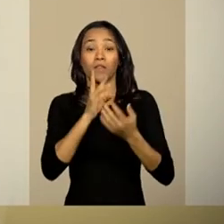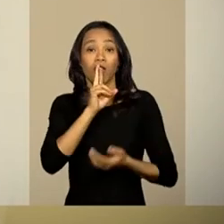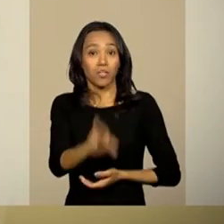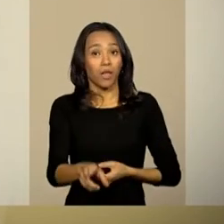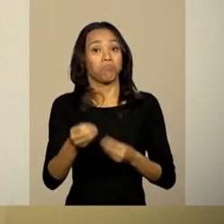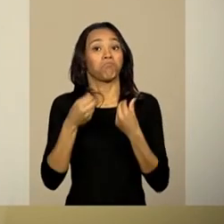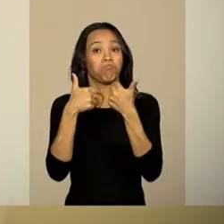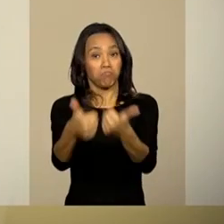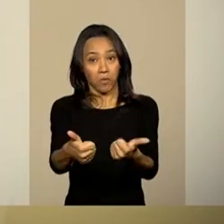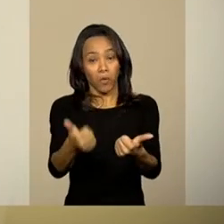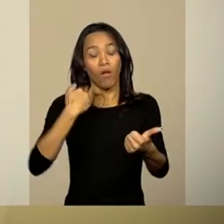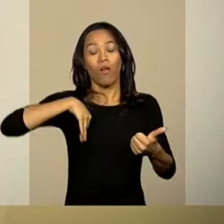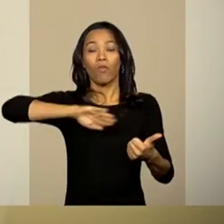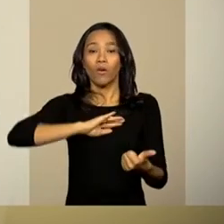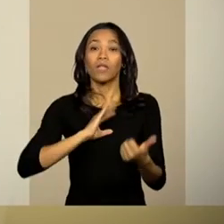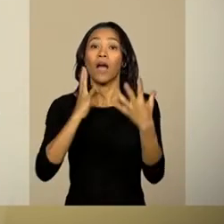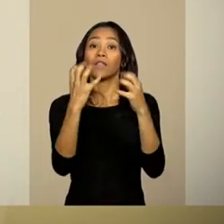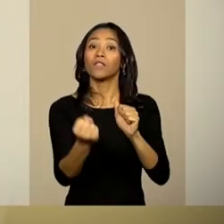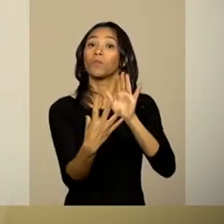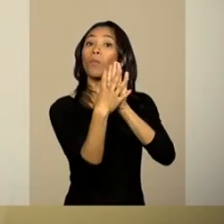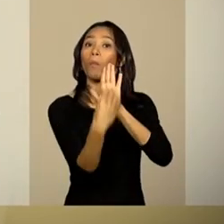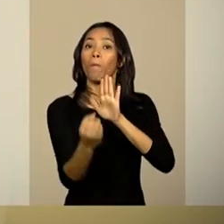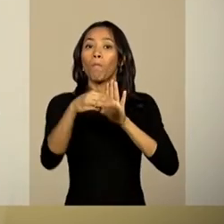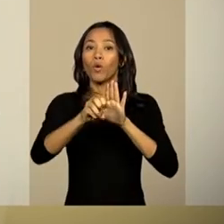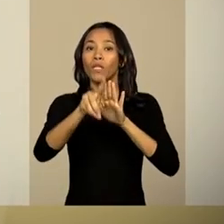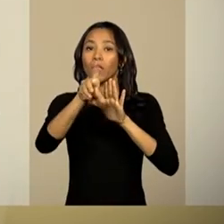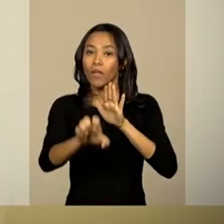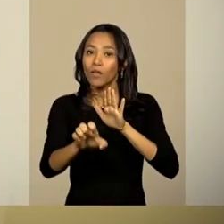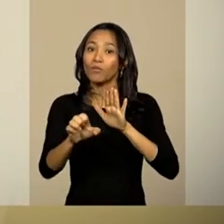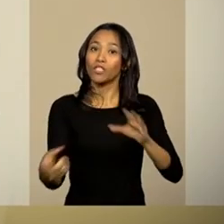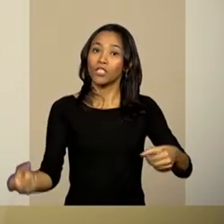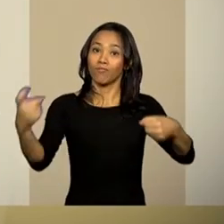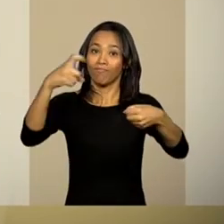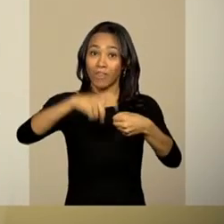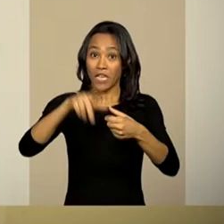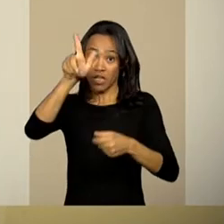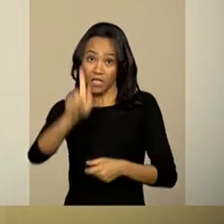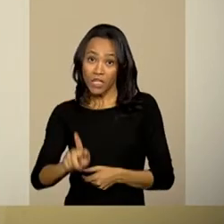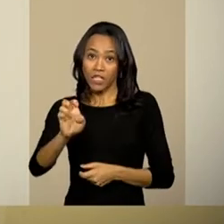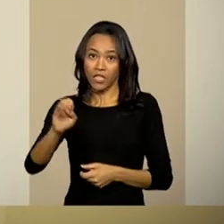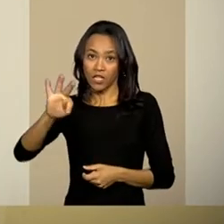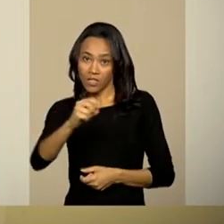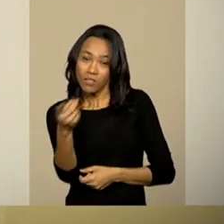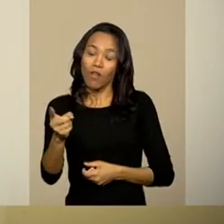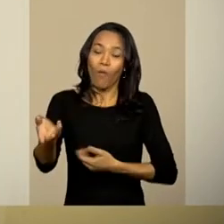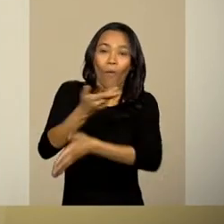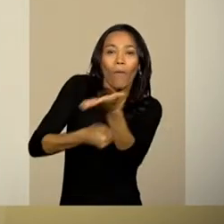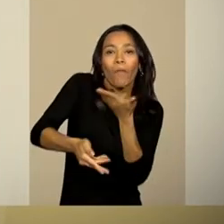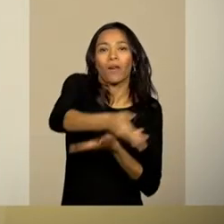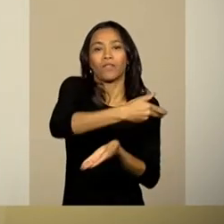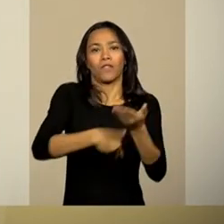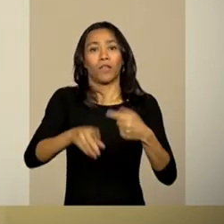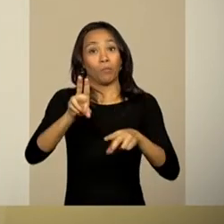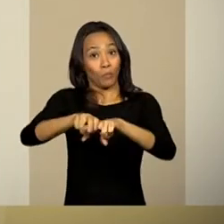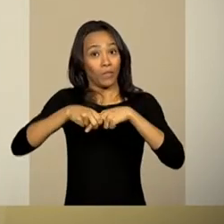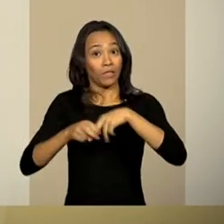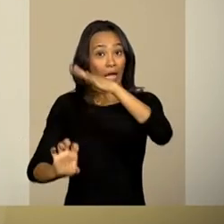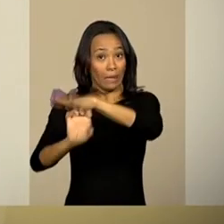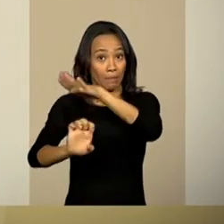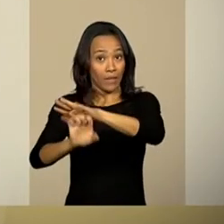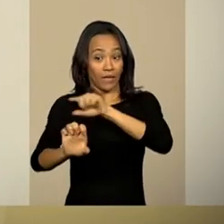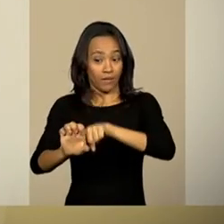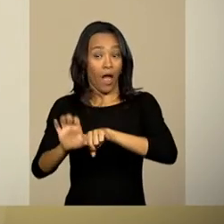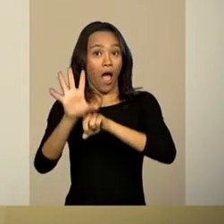bons. Adotamos um modelo de gestão compartilhada, Luciano. Por esse modelo, a iniciativa privada assume